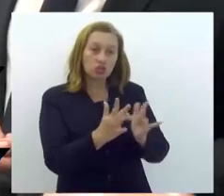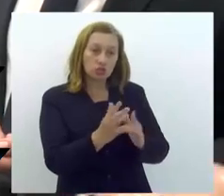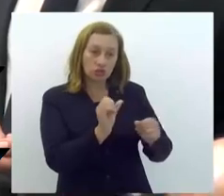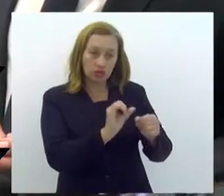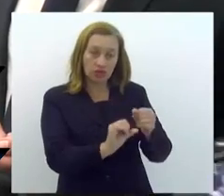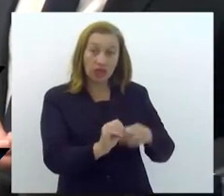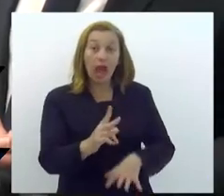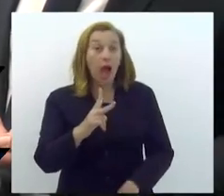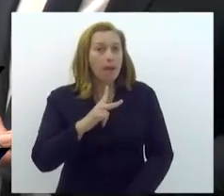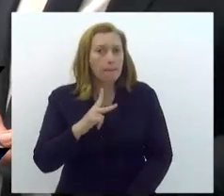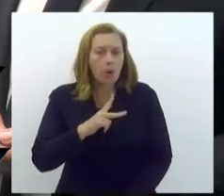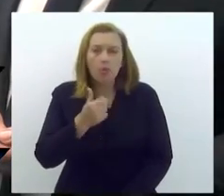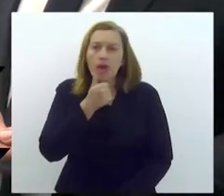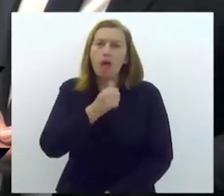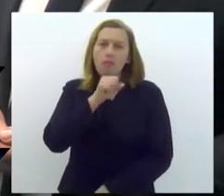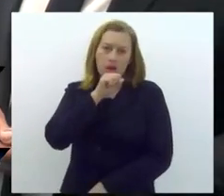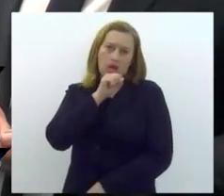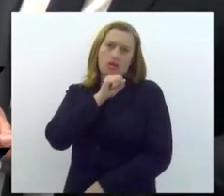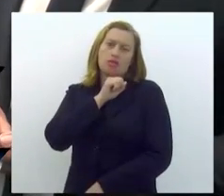a própria mãe